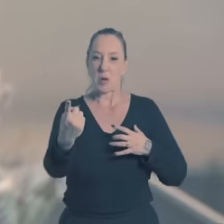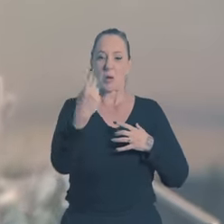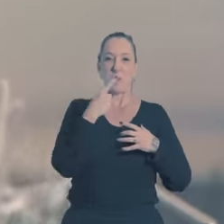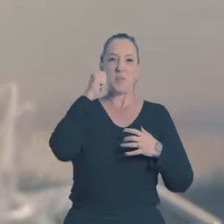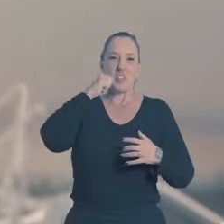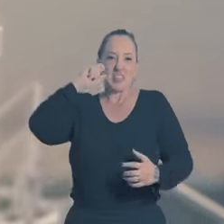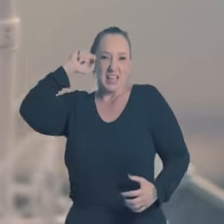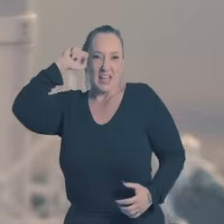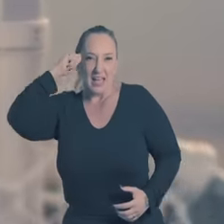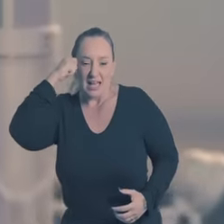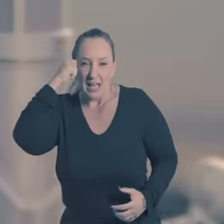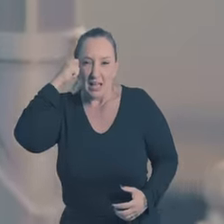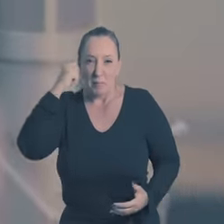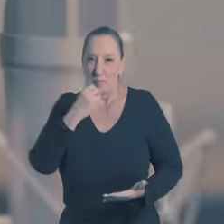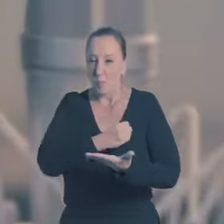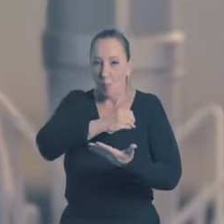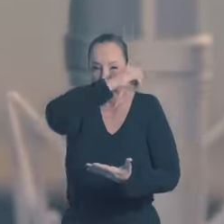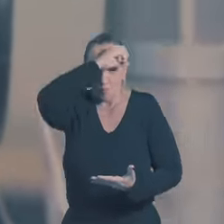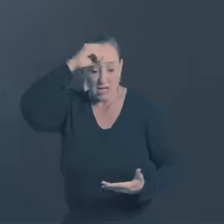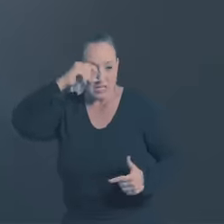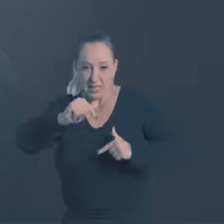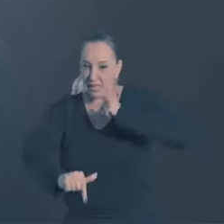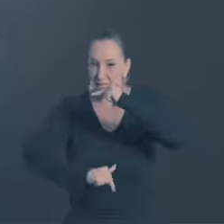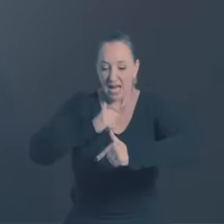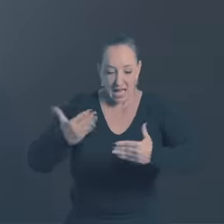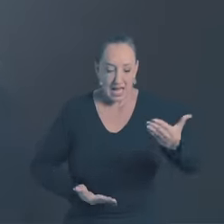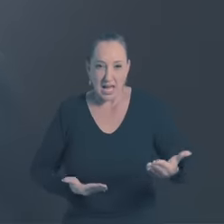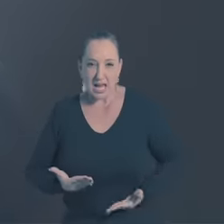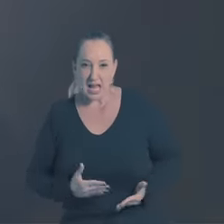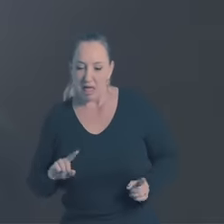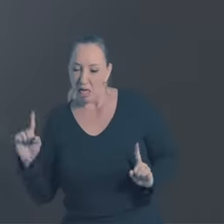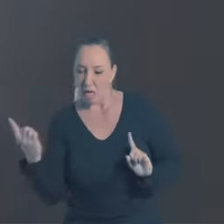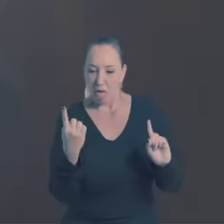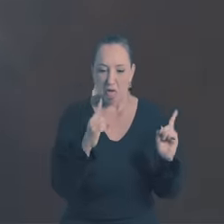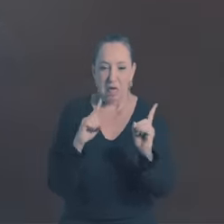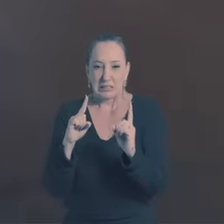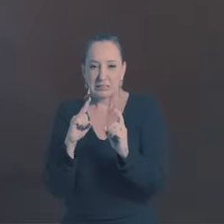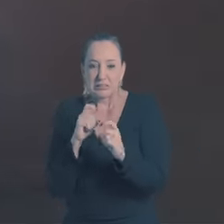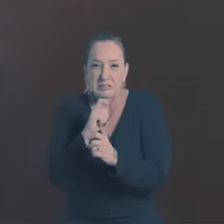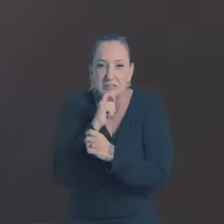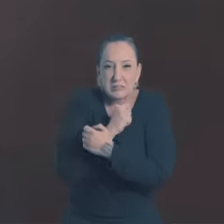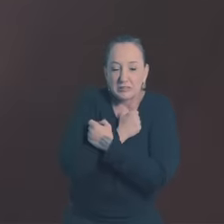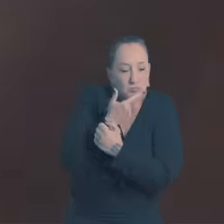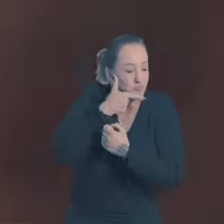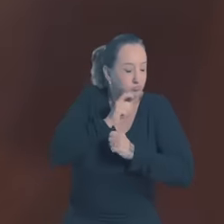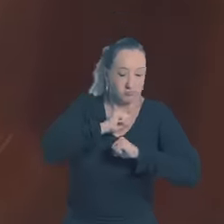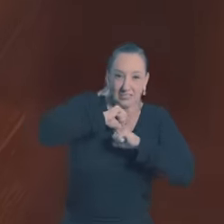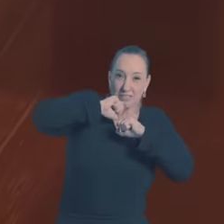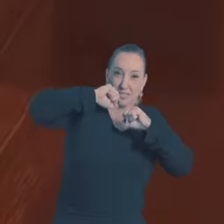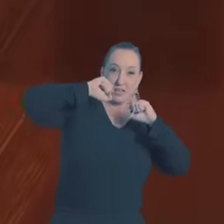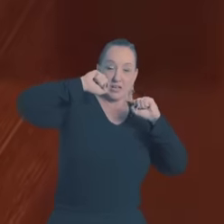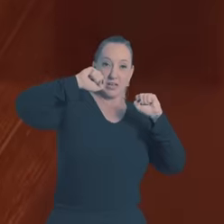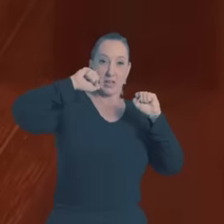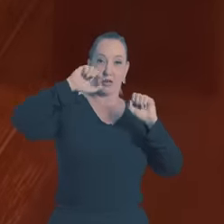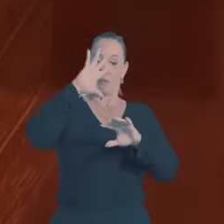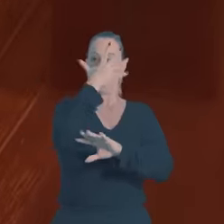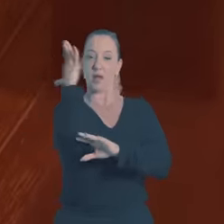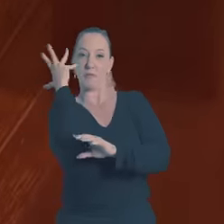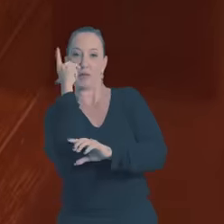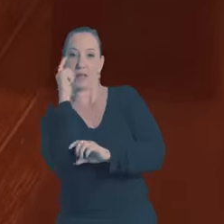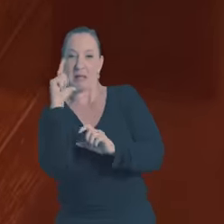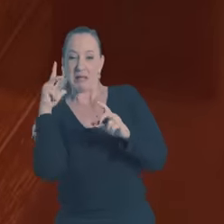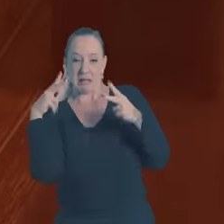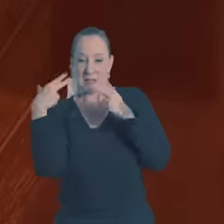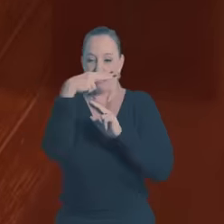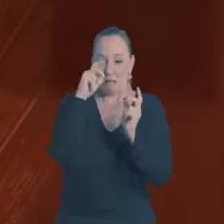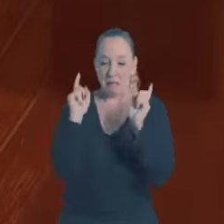menina preta perde infância, vira doméstica. Amontoados ao relento, sem poder se esticar, um baobá vira bonsai, só